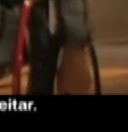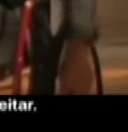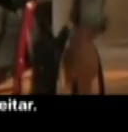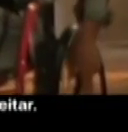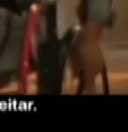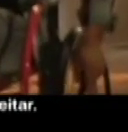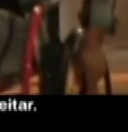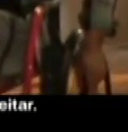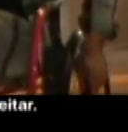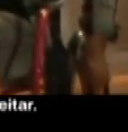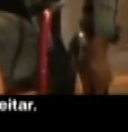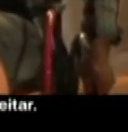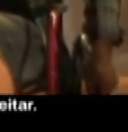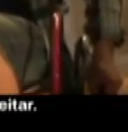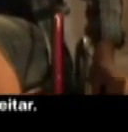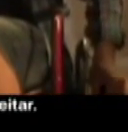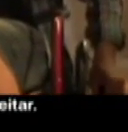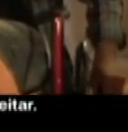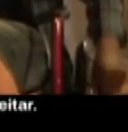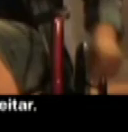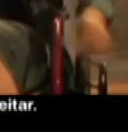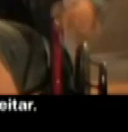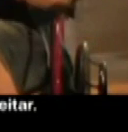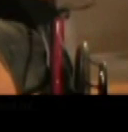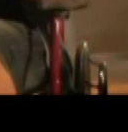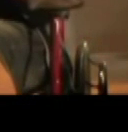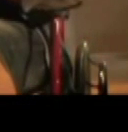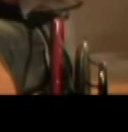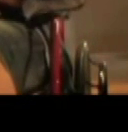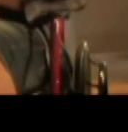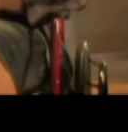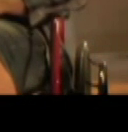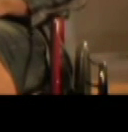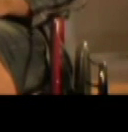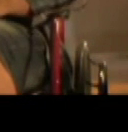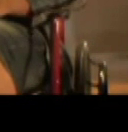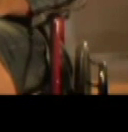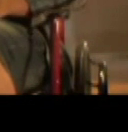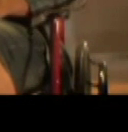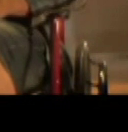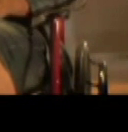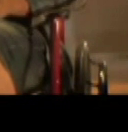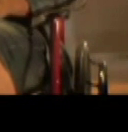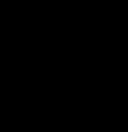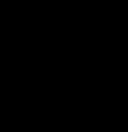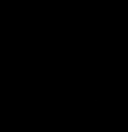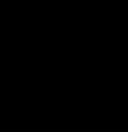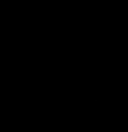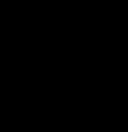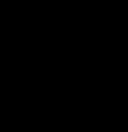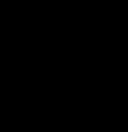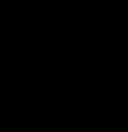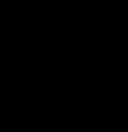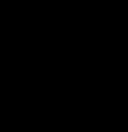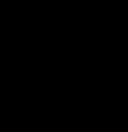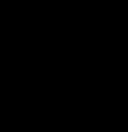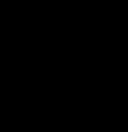Moto. É preciso saber usar. É preciso respeitar. Pare. Pense. Mude.